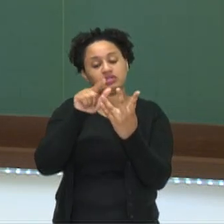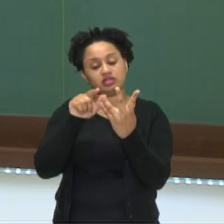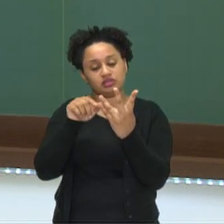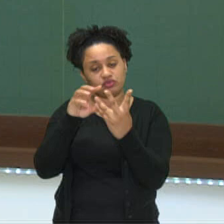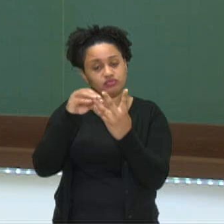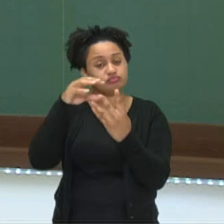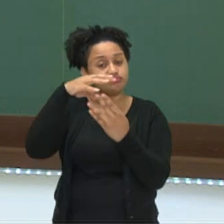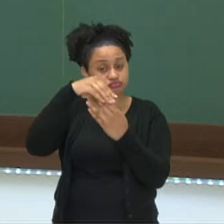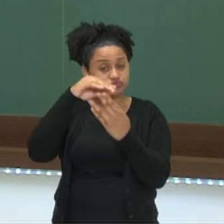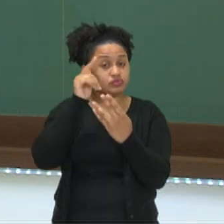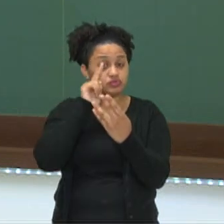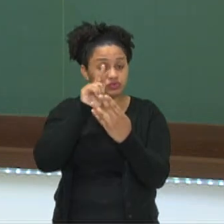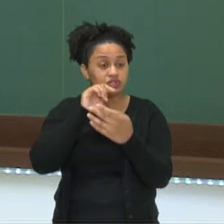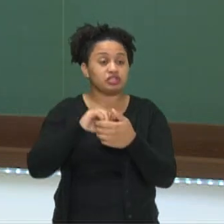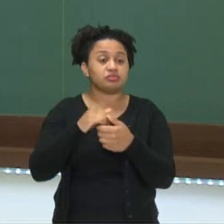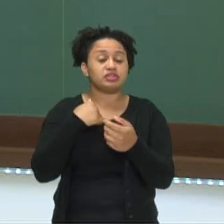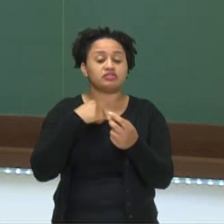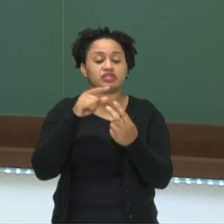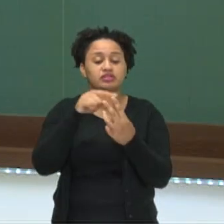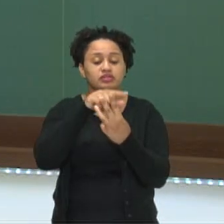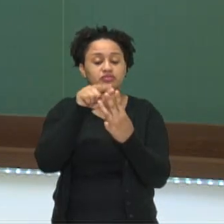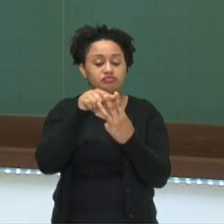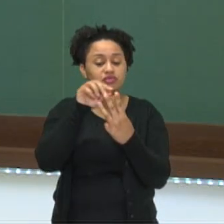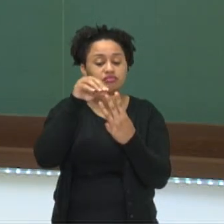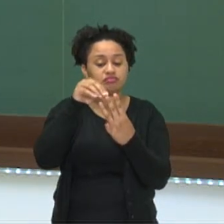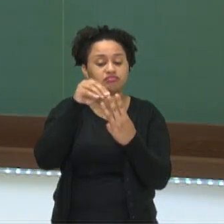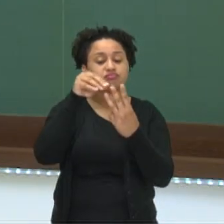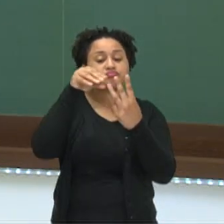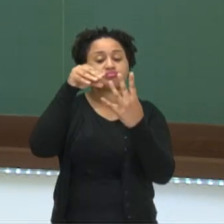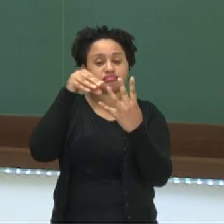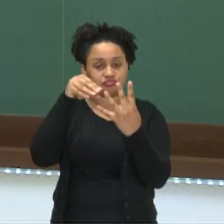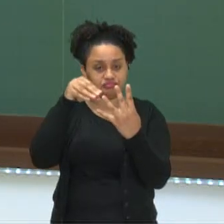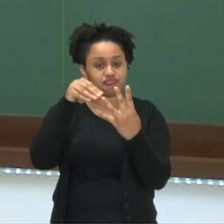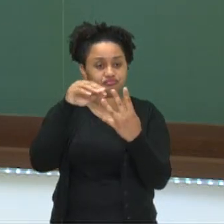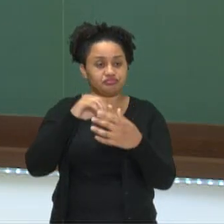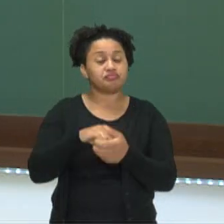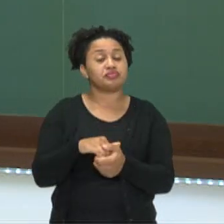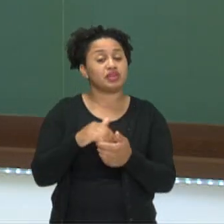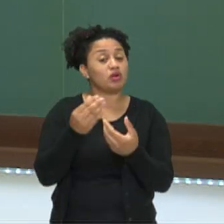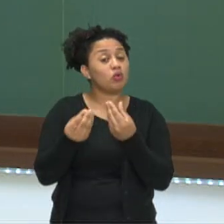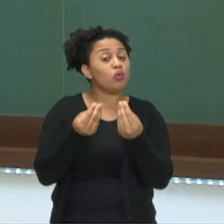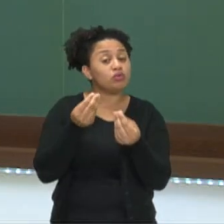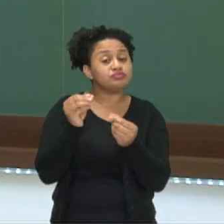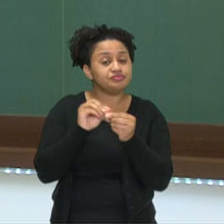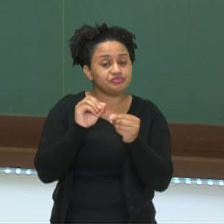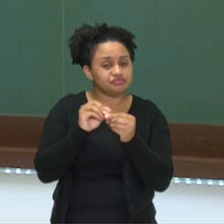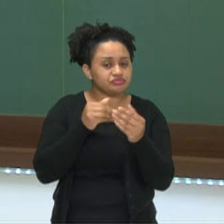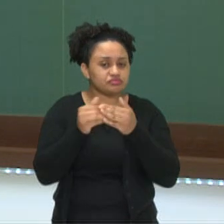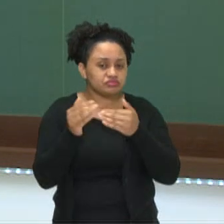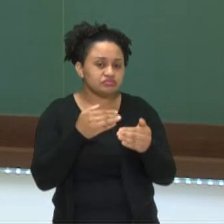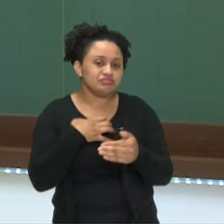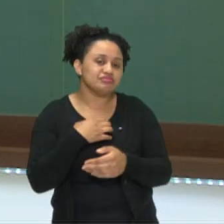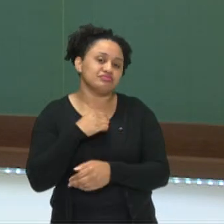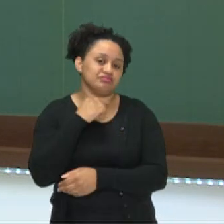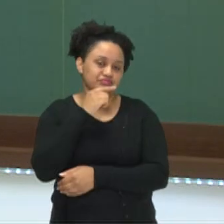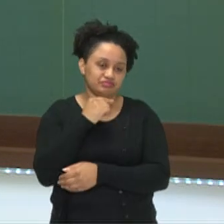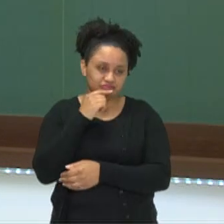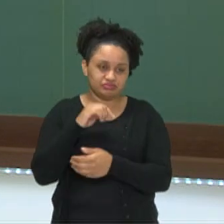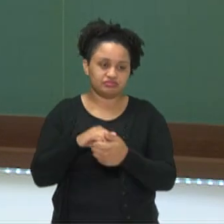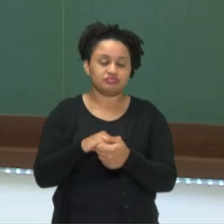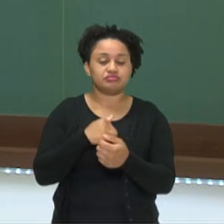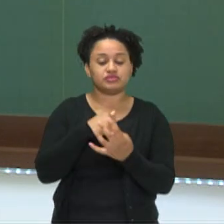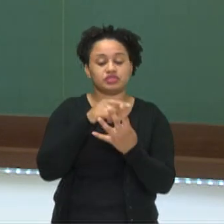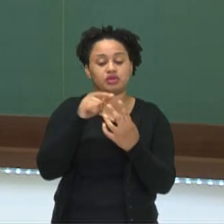últimas. Então, eu preciso desmembrar de forma conveniente, né? De qualquer jeito, não vai dar certo. Então, olha aqui. Se eu transformar